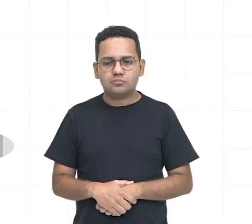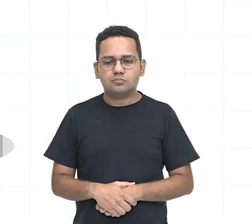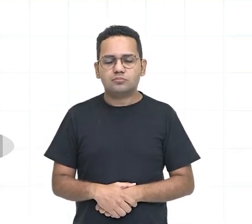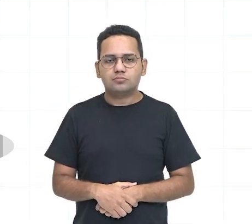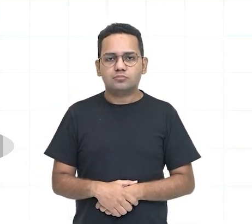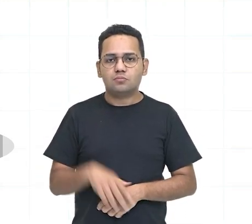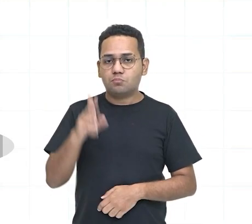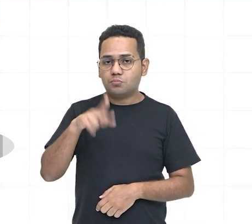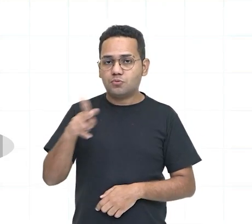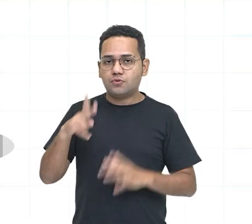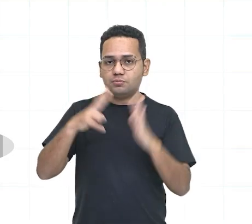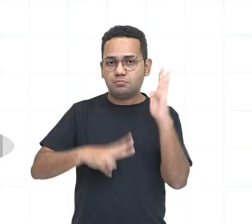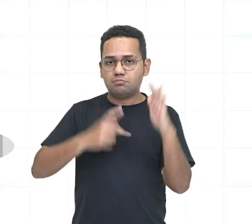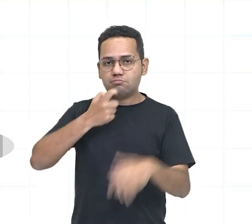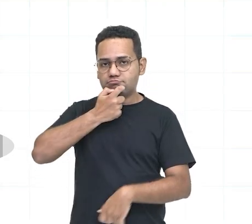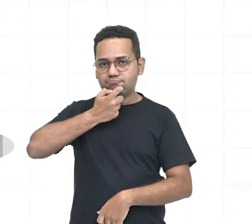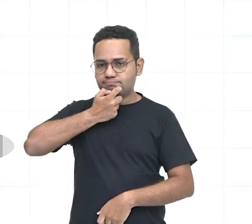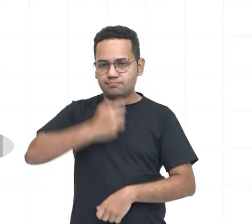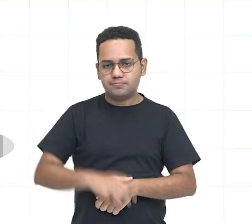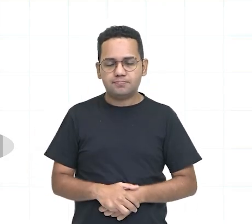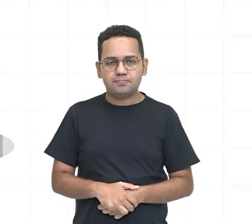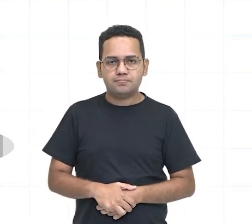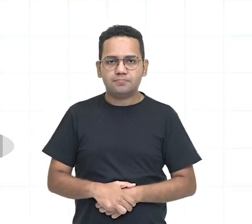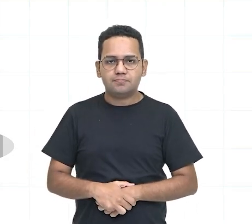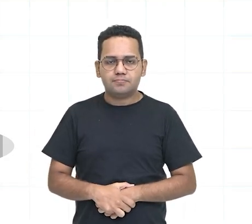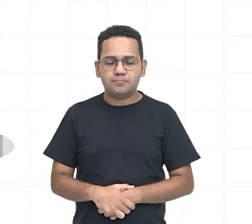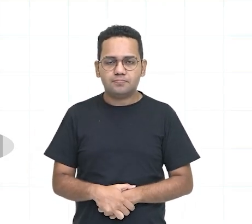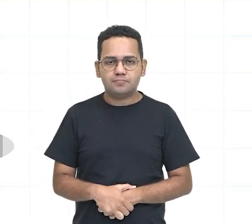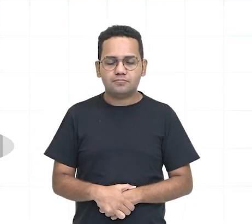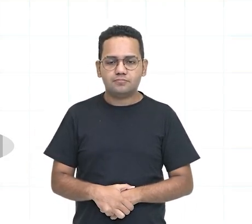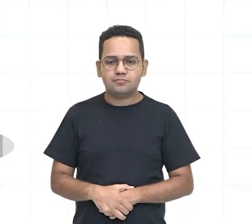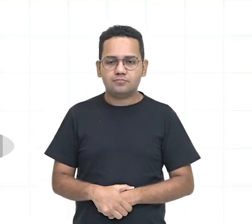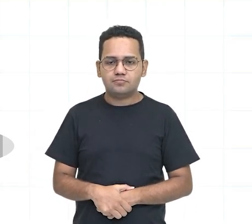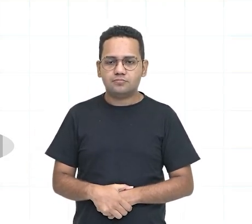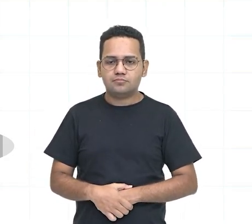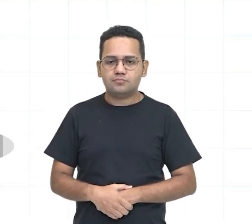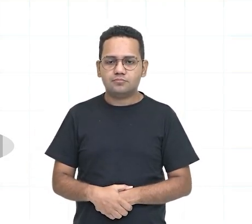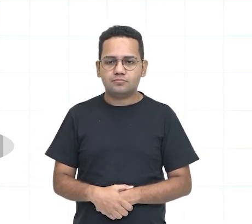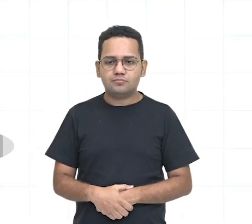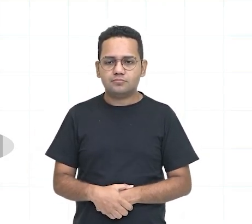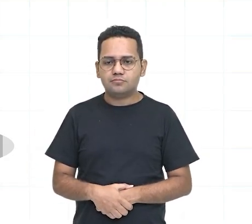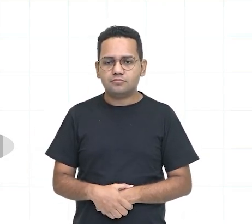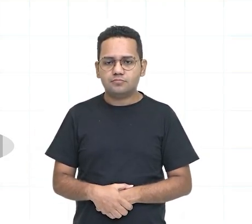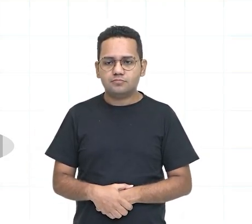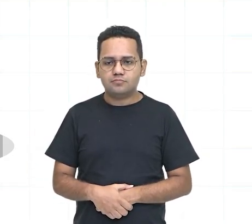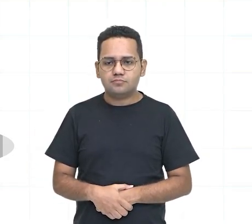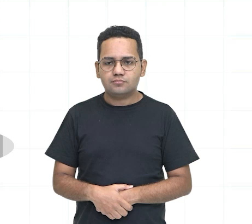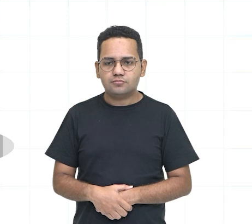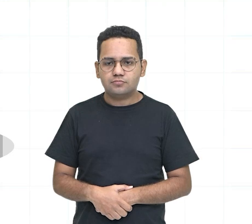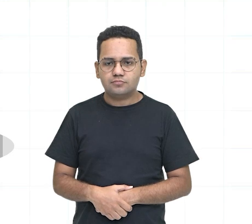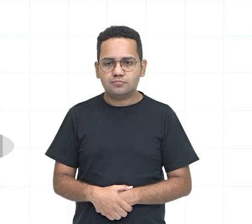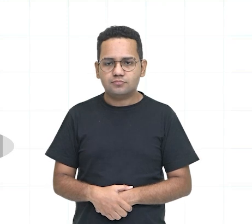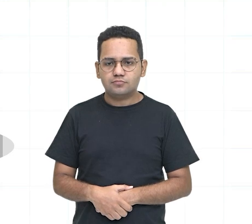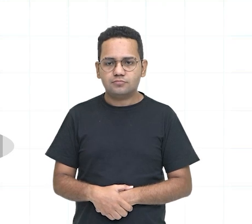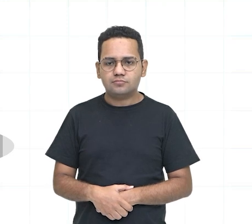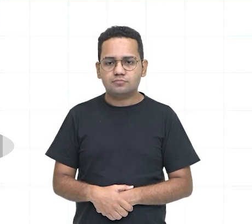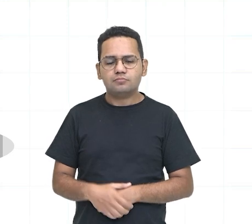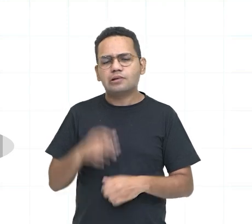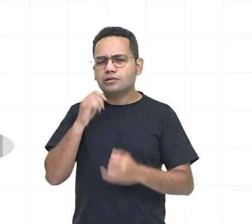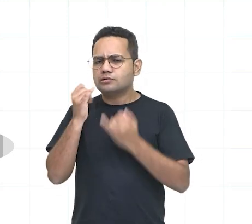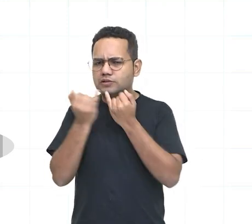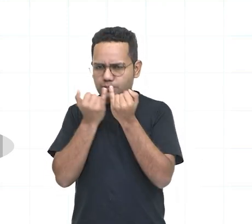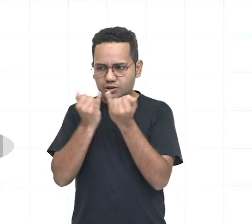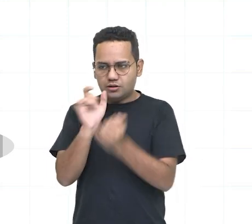to express a lower degree of possibility or a more tentative suggestion. Então, similar ao